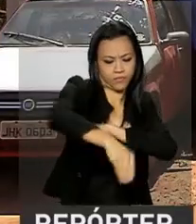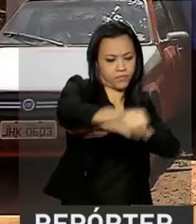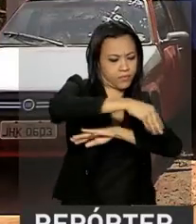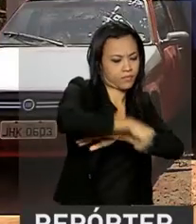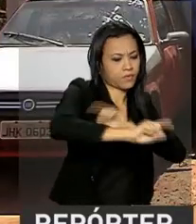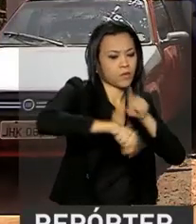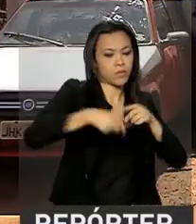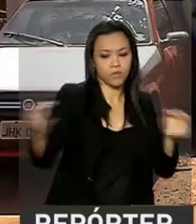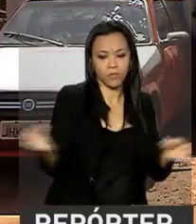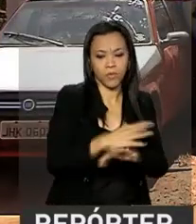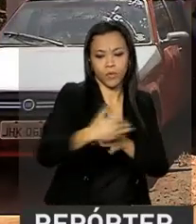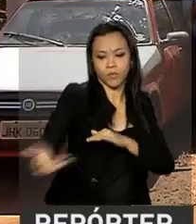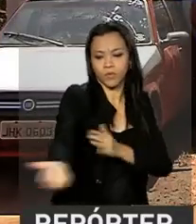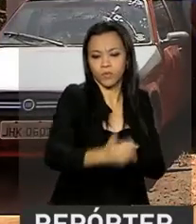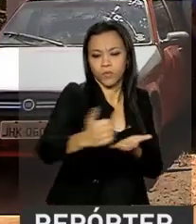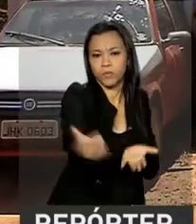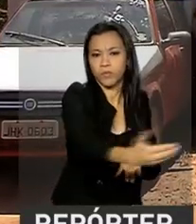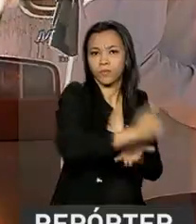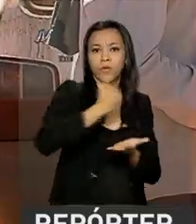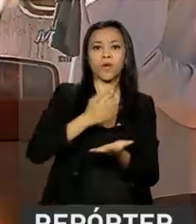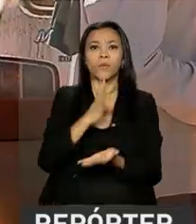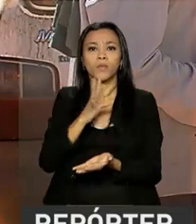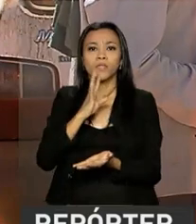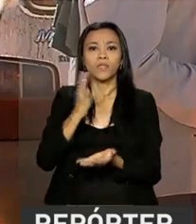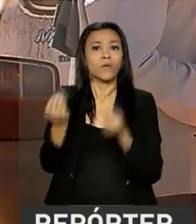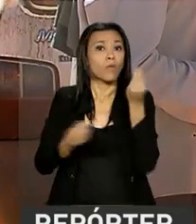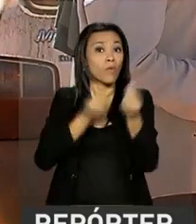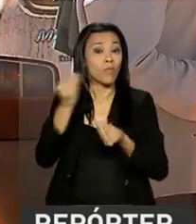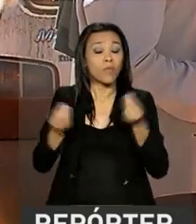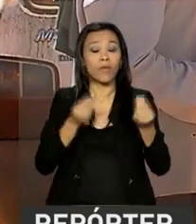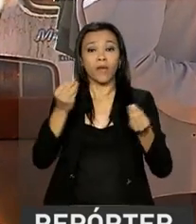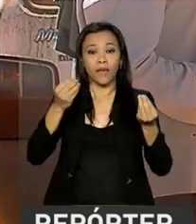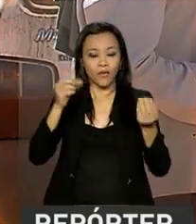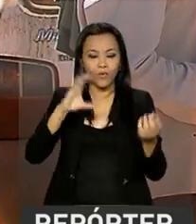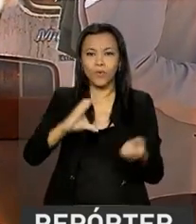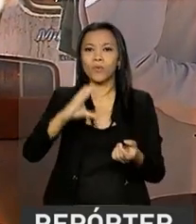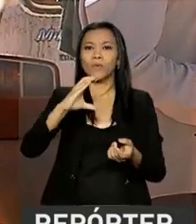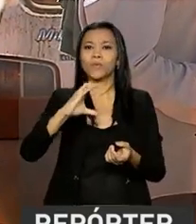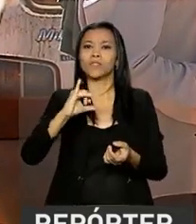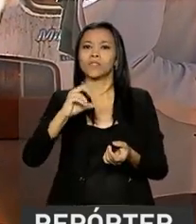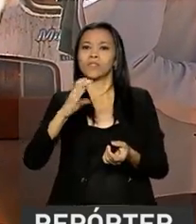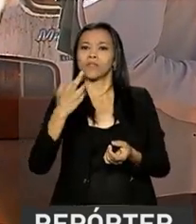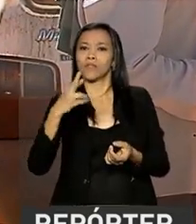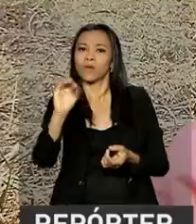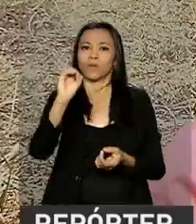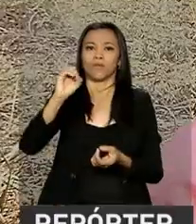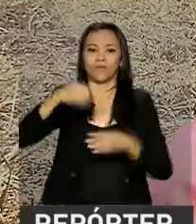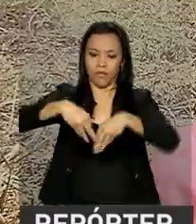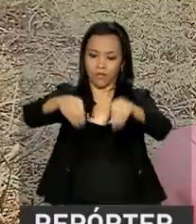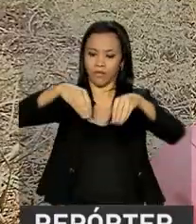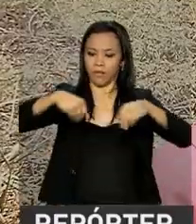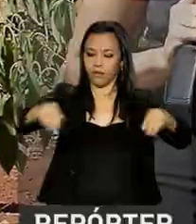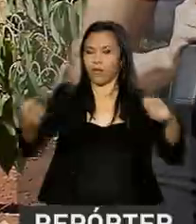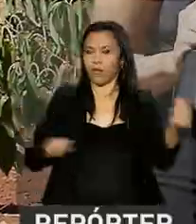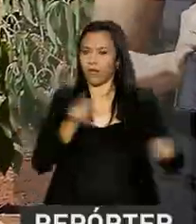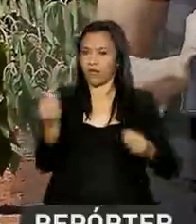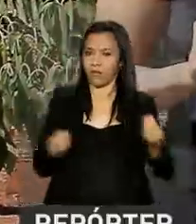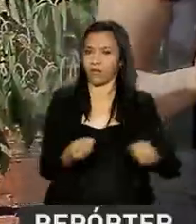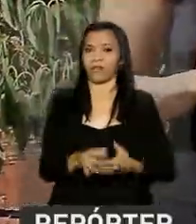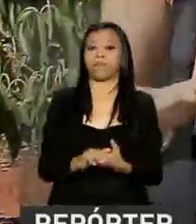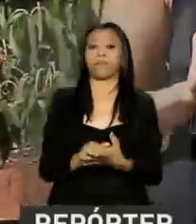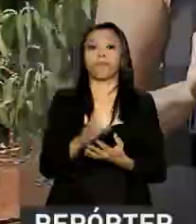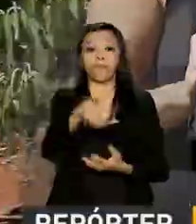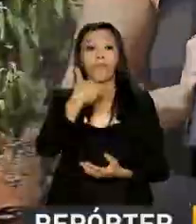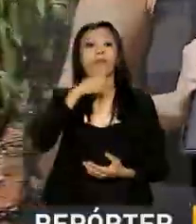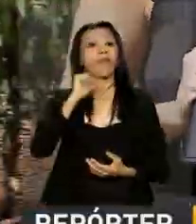colher, entender o ciclo da terra, né, trazer as crianças, ter essa reconexão com a terra. E para quem